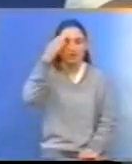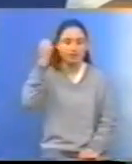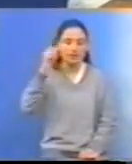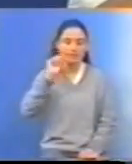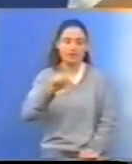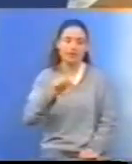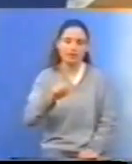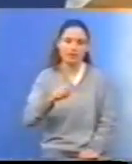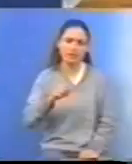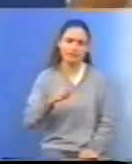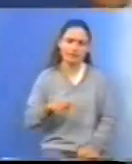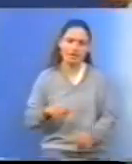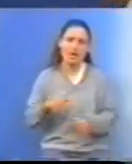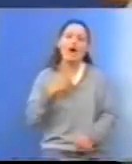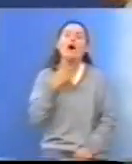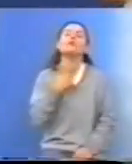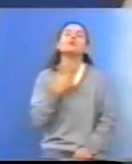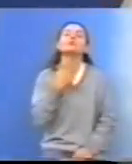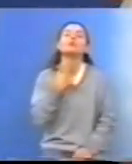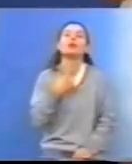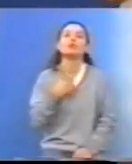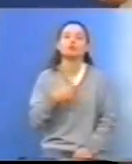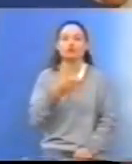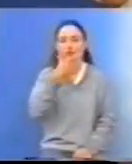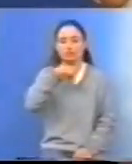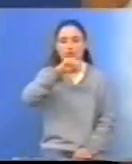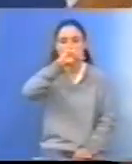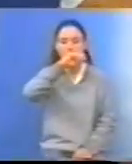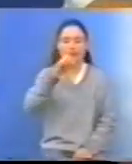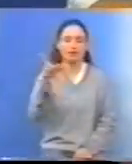aqui. Mas eu não podia